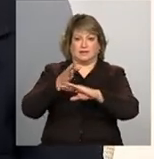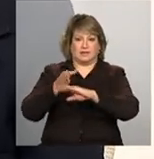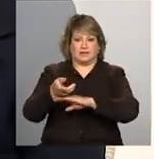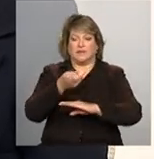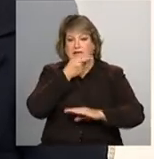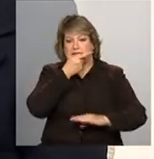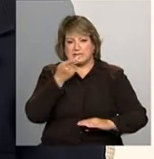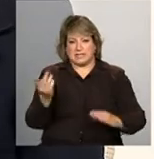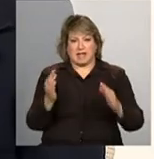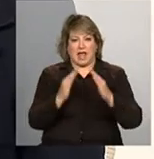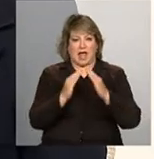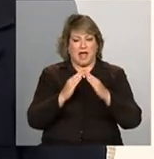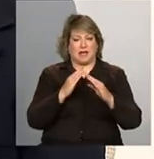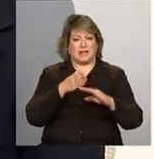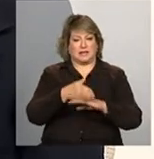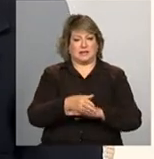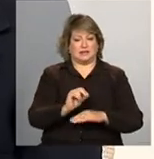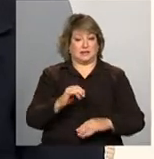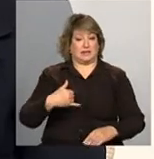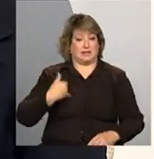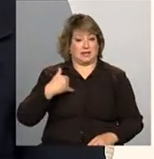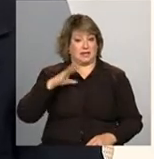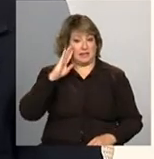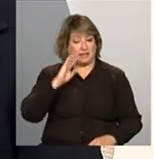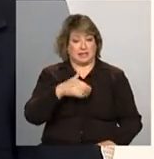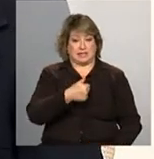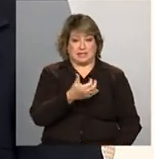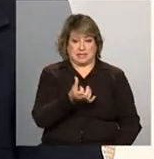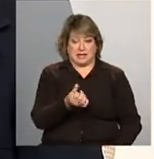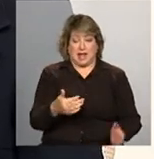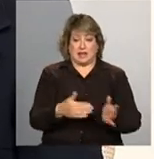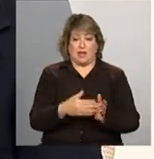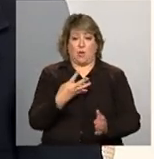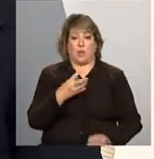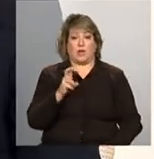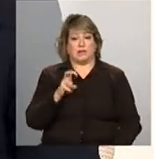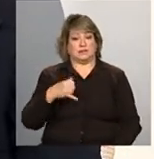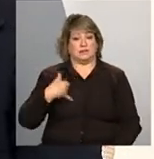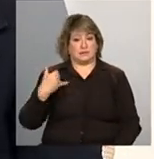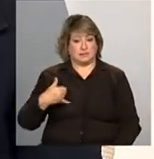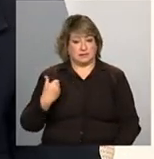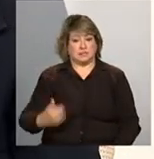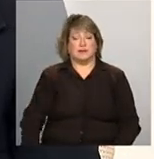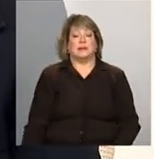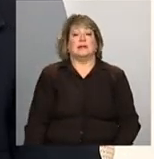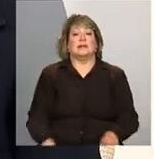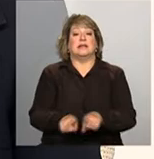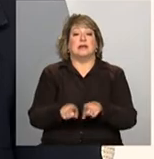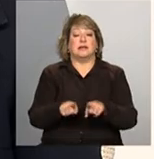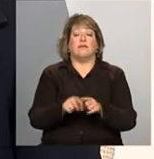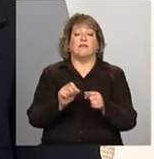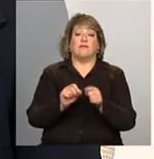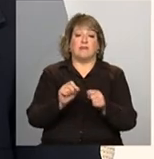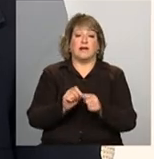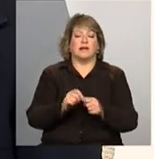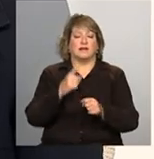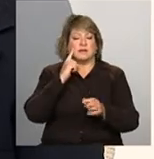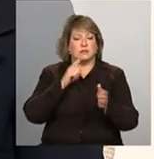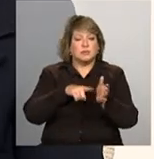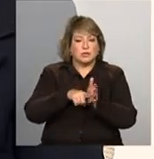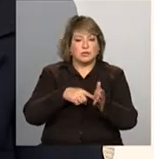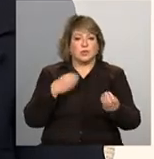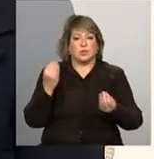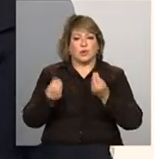faixa de idade que a gente mencionou, prioritária, 16 a 45 anos, e faz um diagnóstico social, realiza